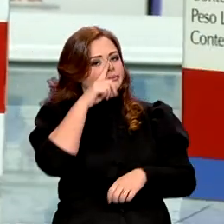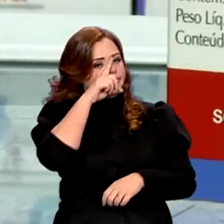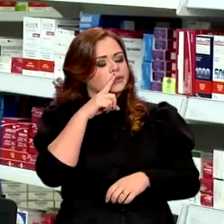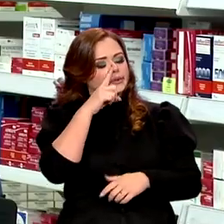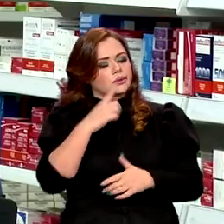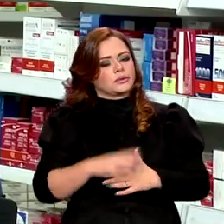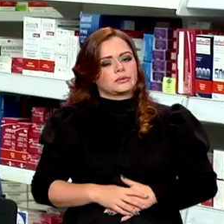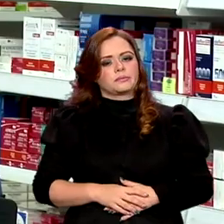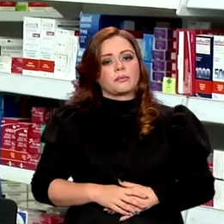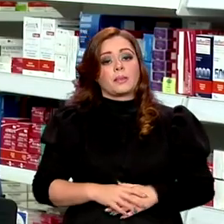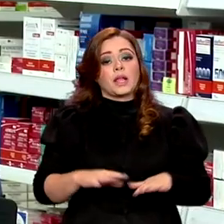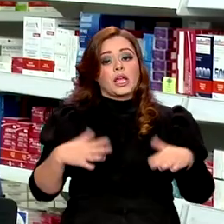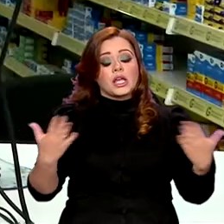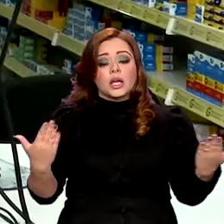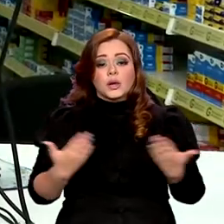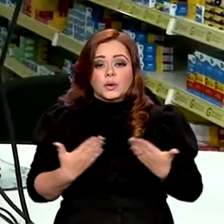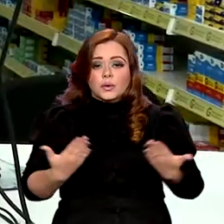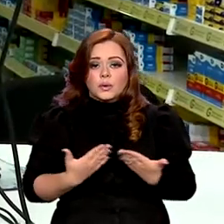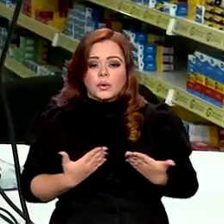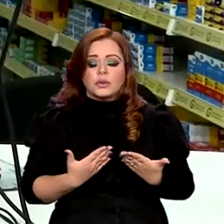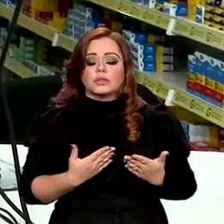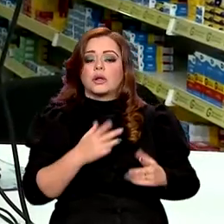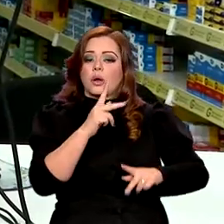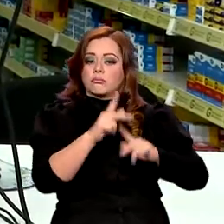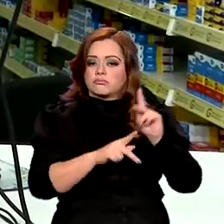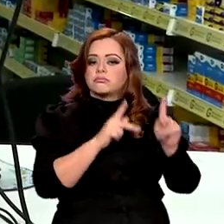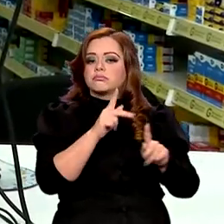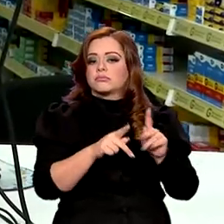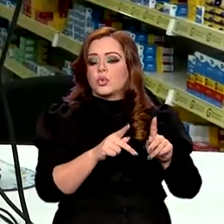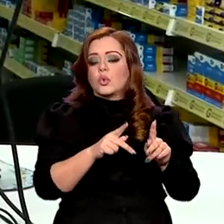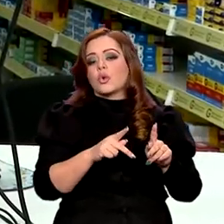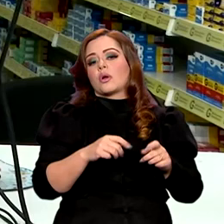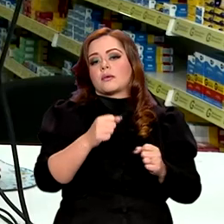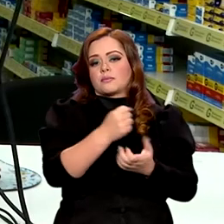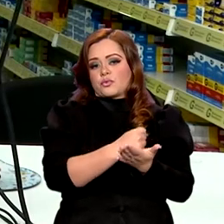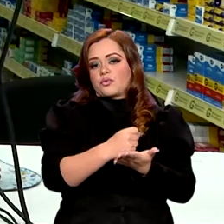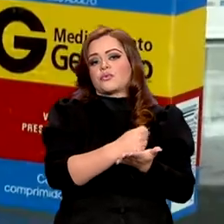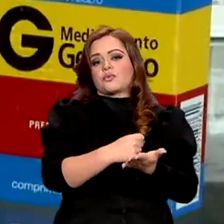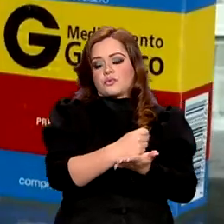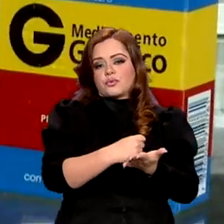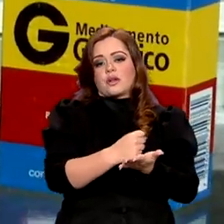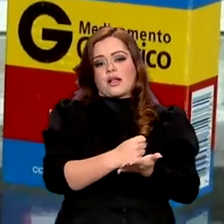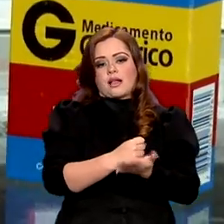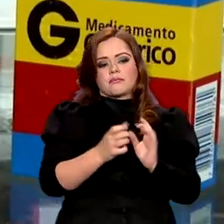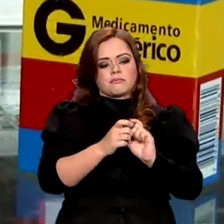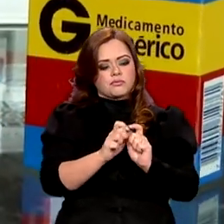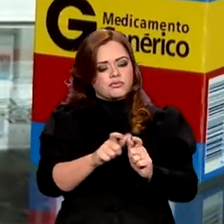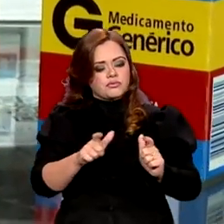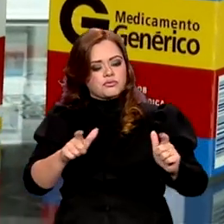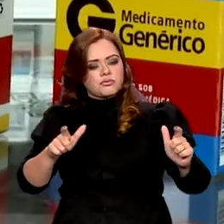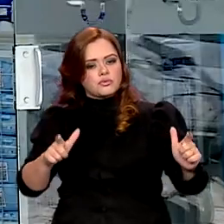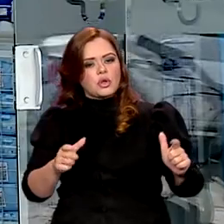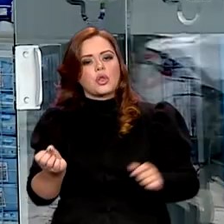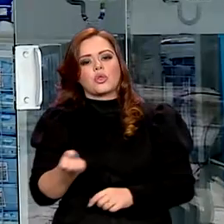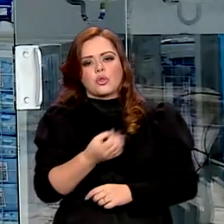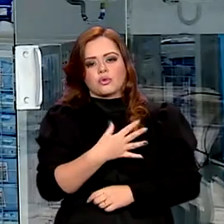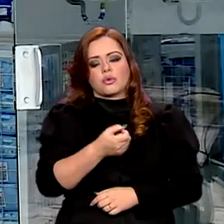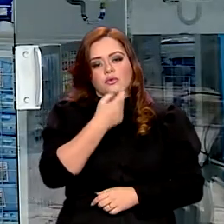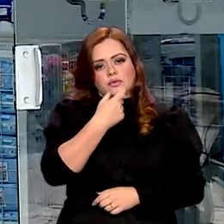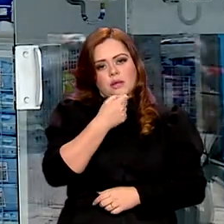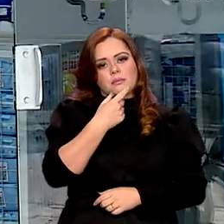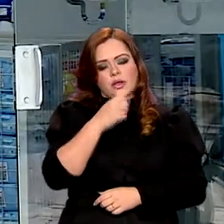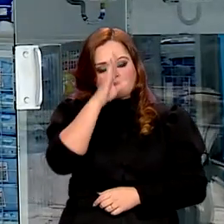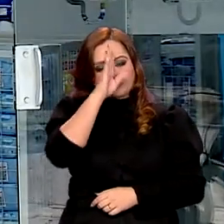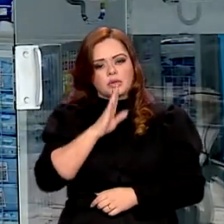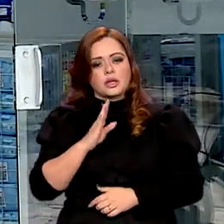para sempre. E a partir de agora, o programa será ampliado, com oferta de novos medicamentos gratuitos. Entre as